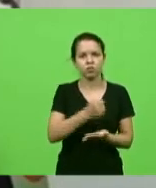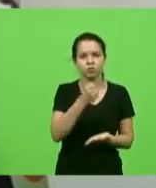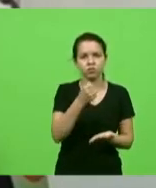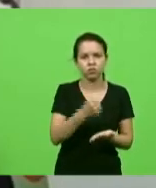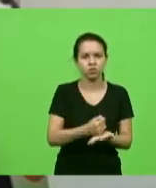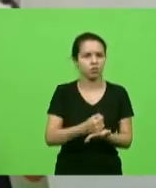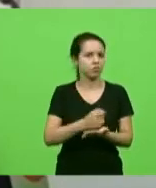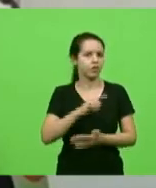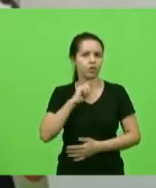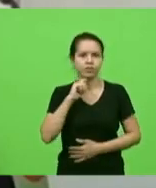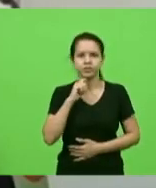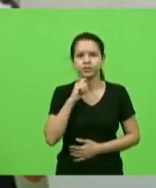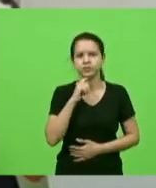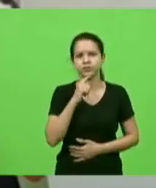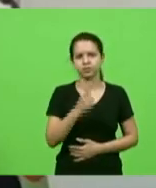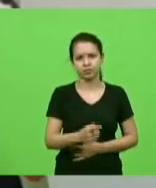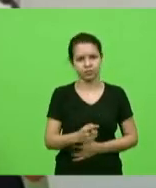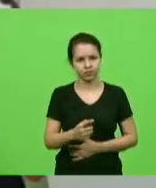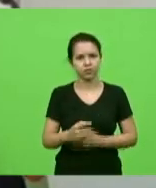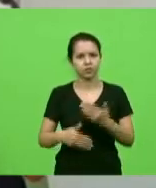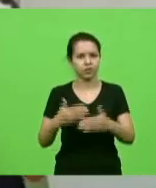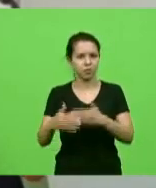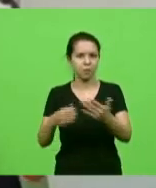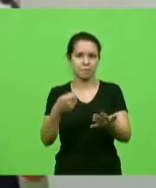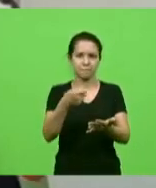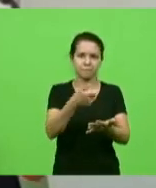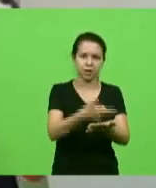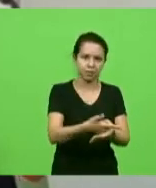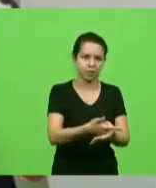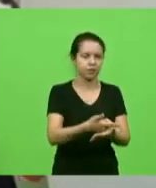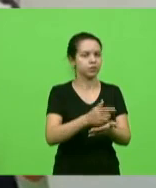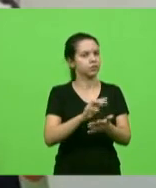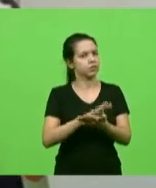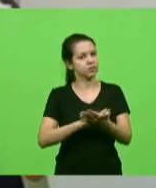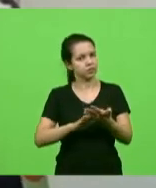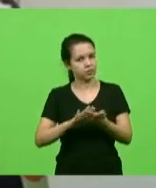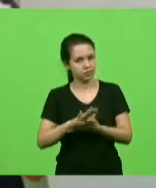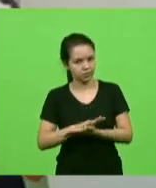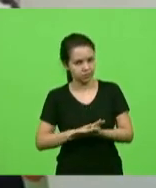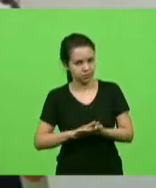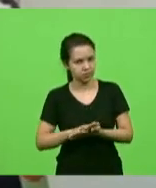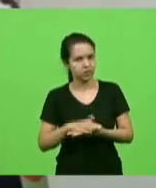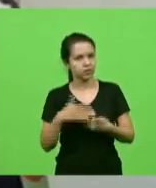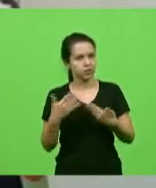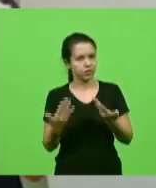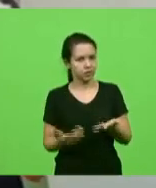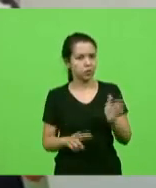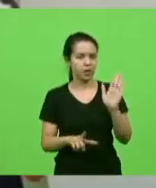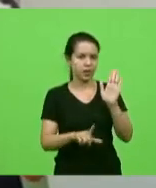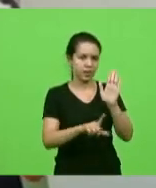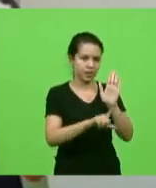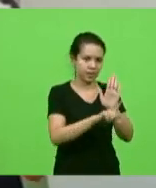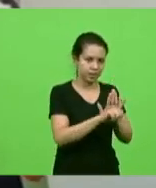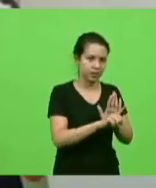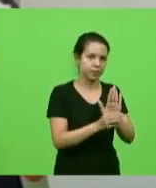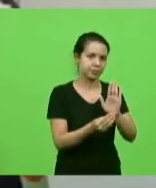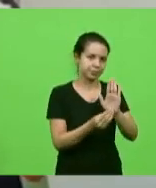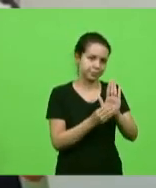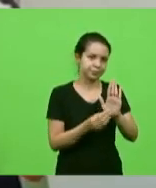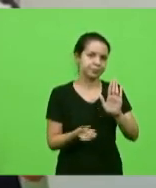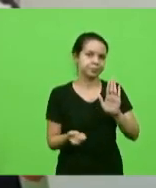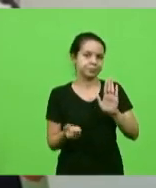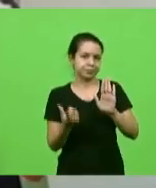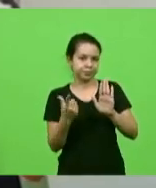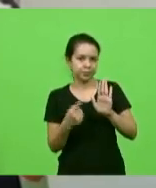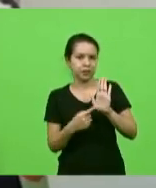não se efetivou e você quer ocorreu pagamento deste módulo além de aparente atipicidade apresenta-se